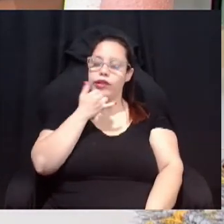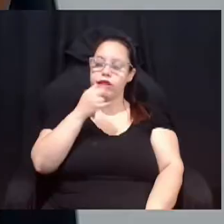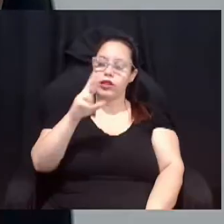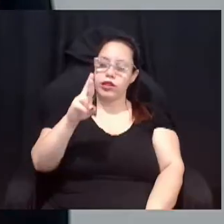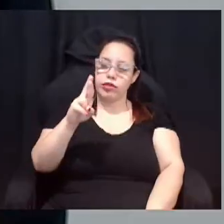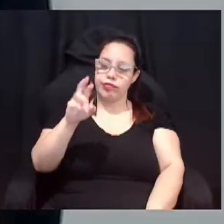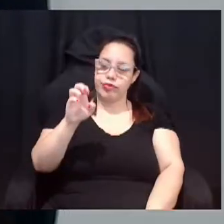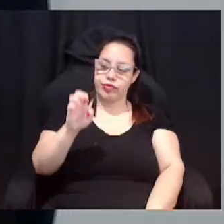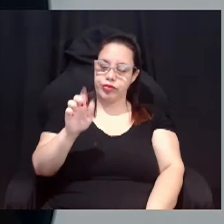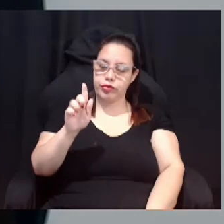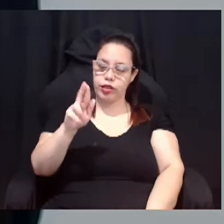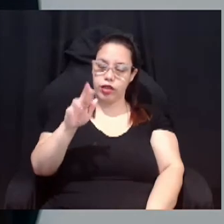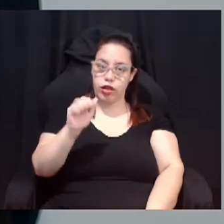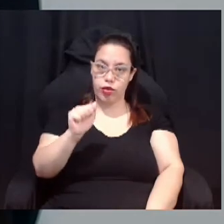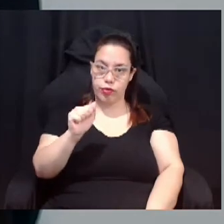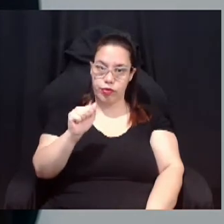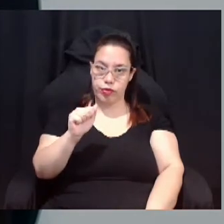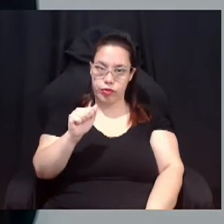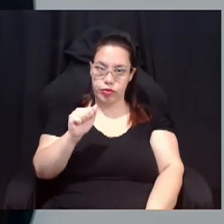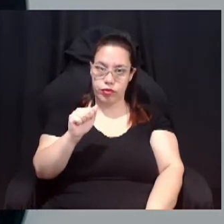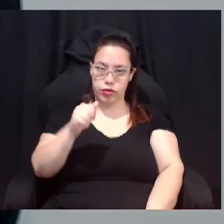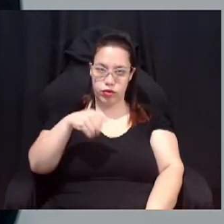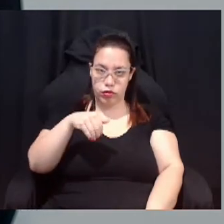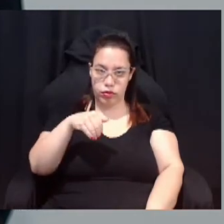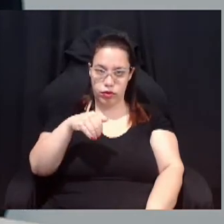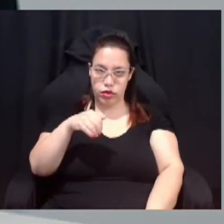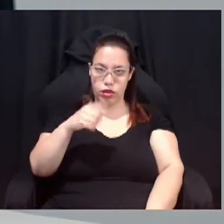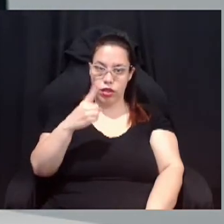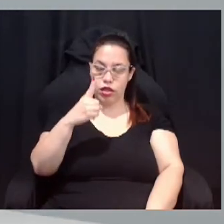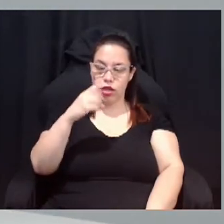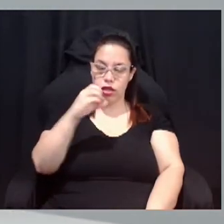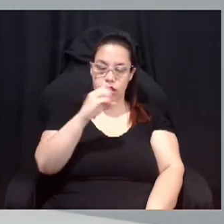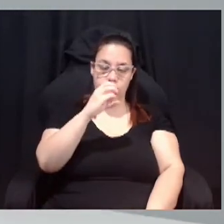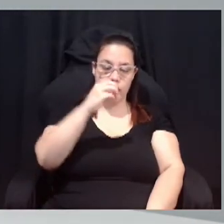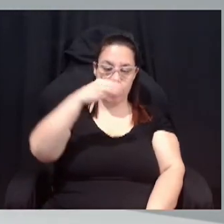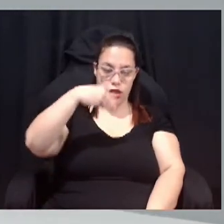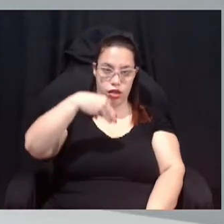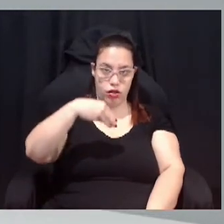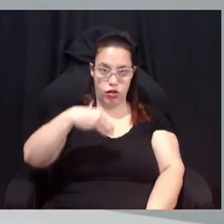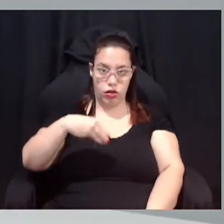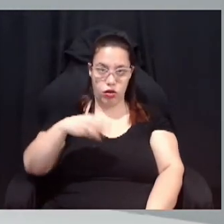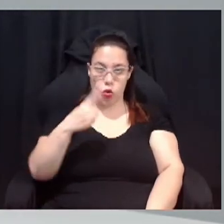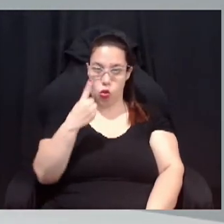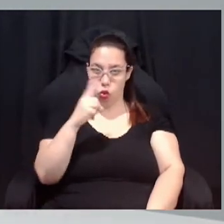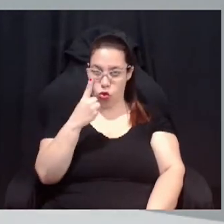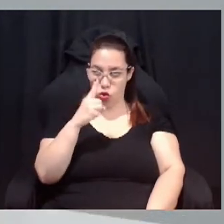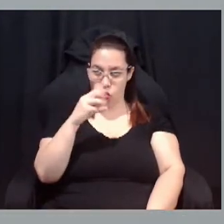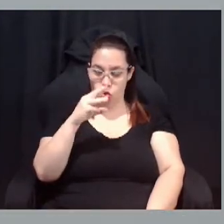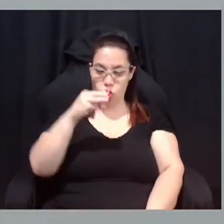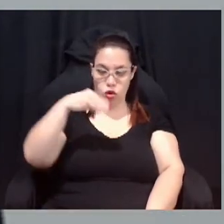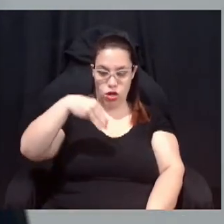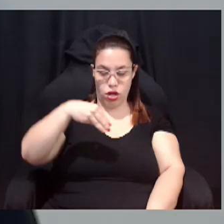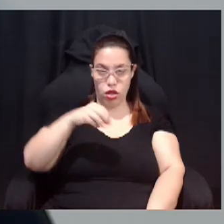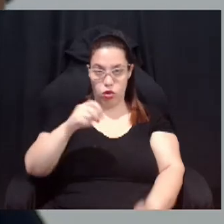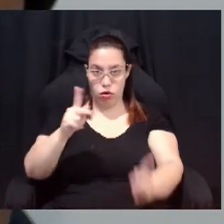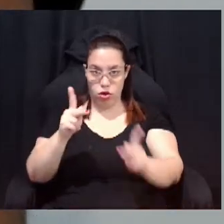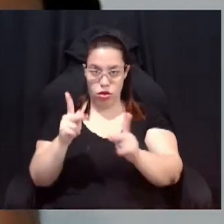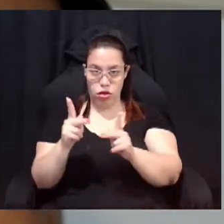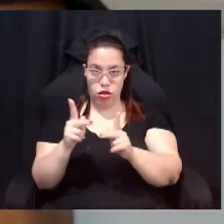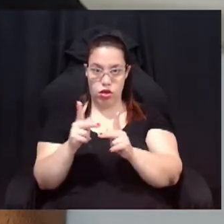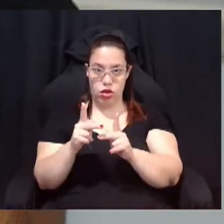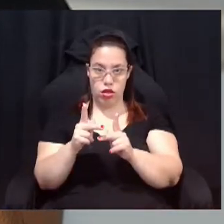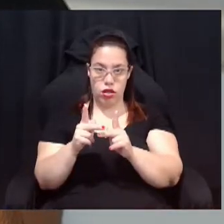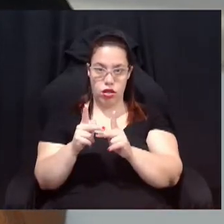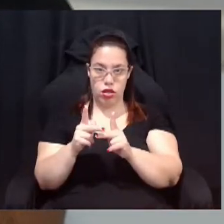Sobrou para baixo mais de 10 centímetros, uns 11 aqui, tá? Se eu for medir pela minha